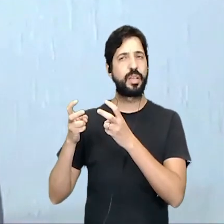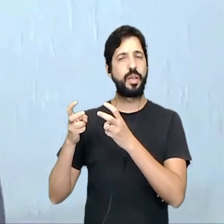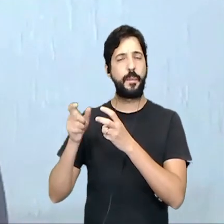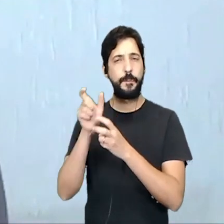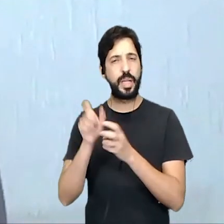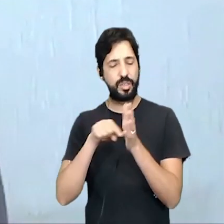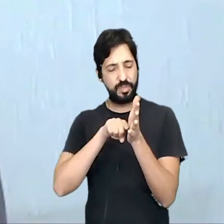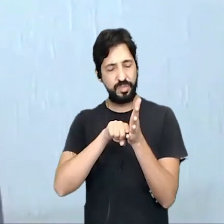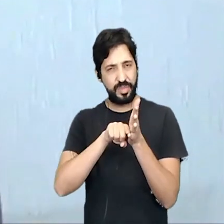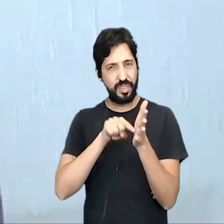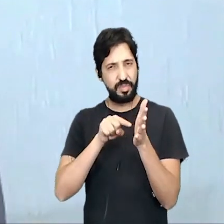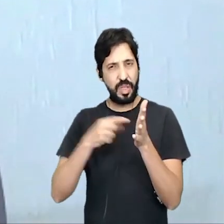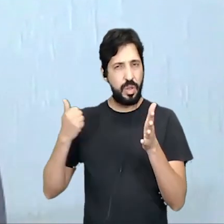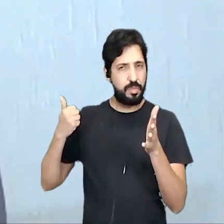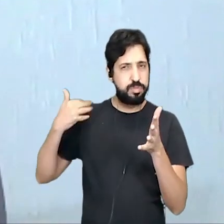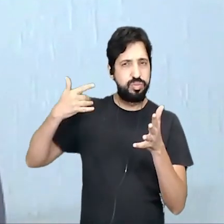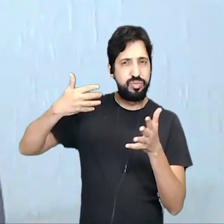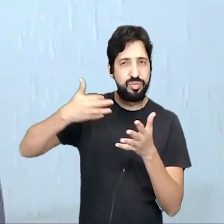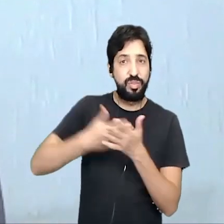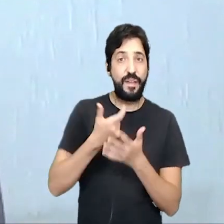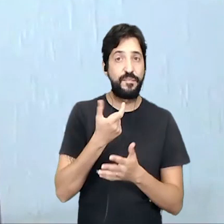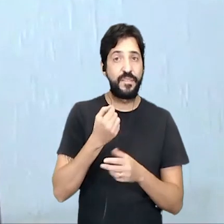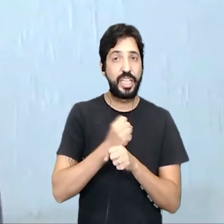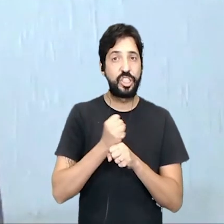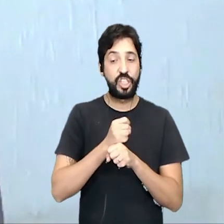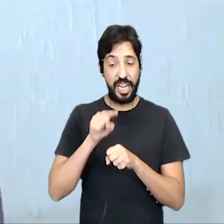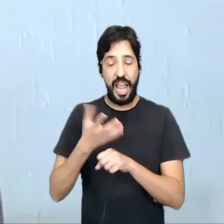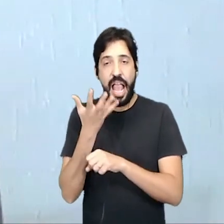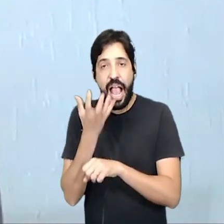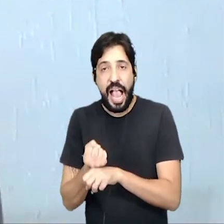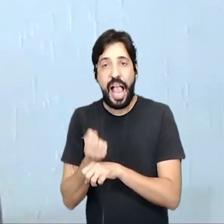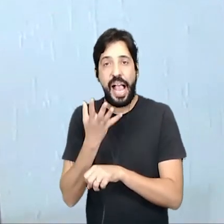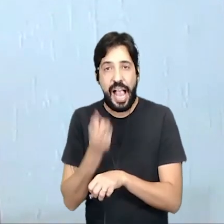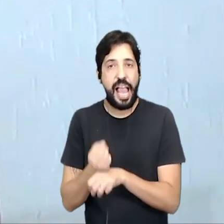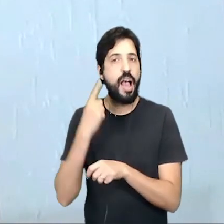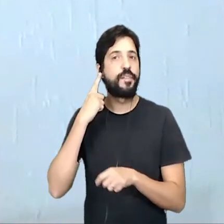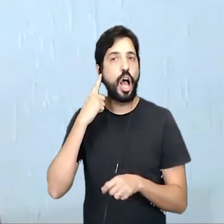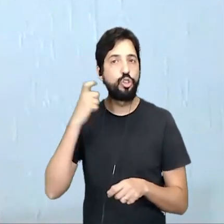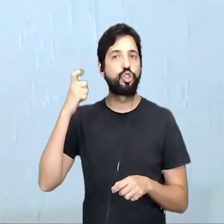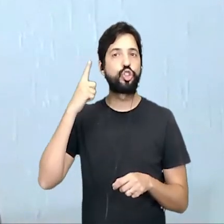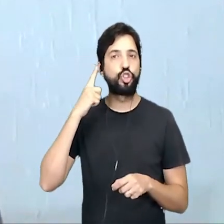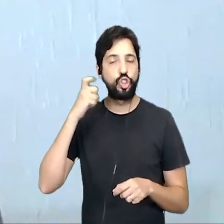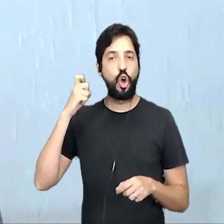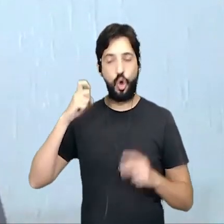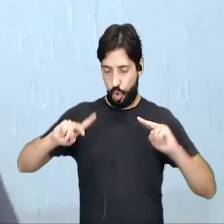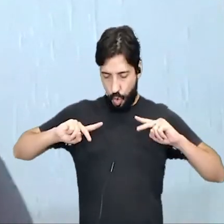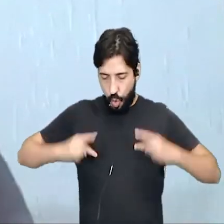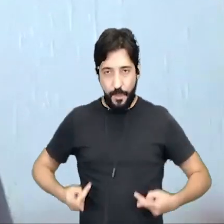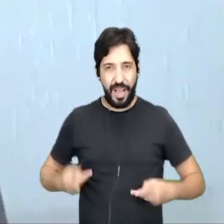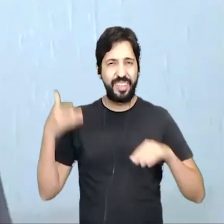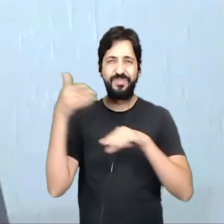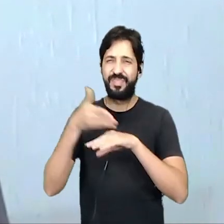cientista que vem nos últimos 20 anos gravando o som de lugares que